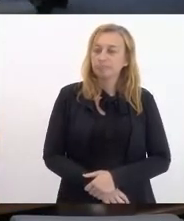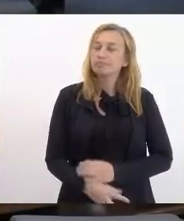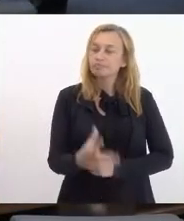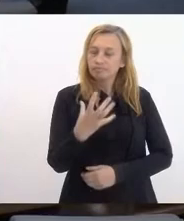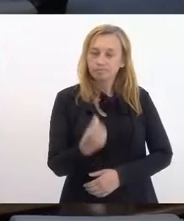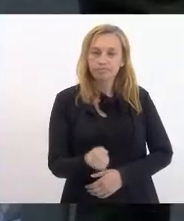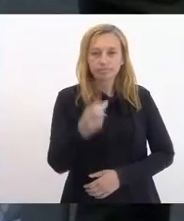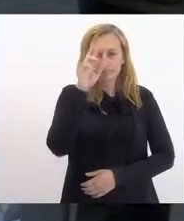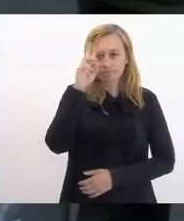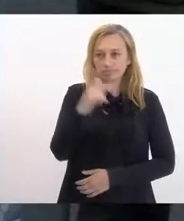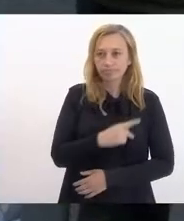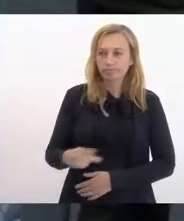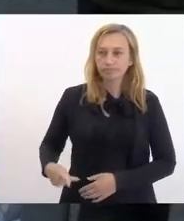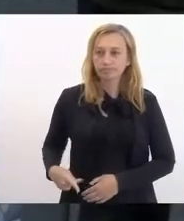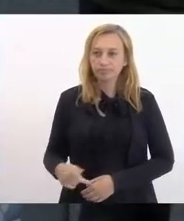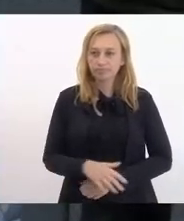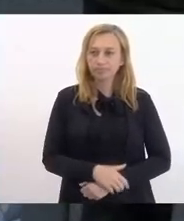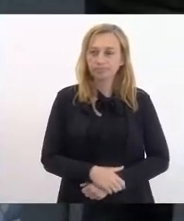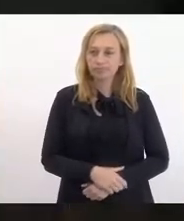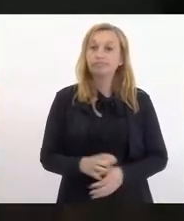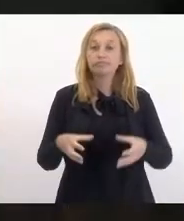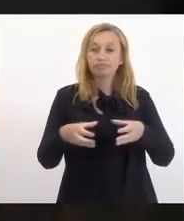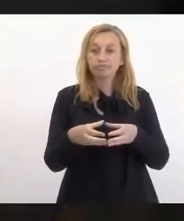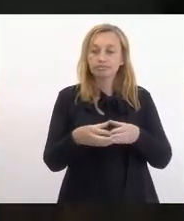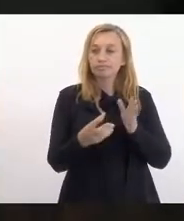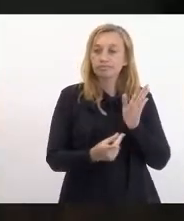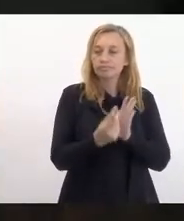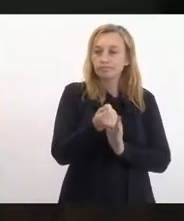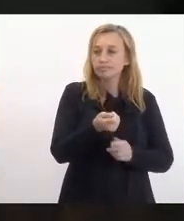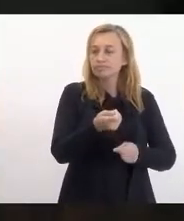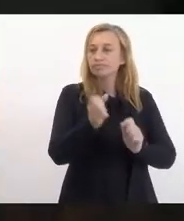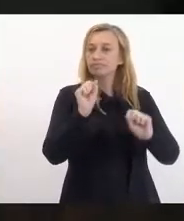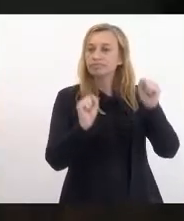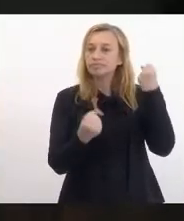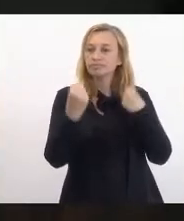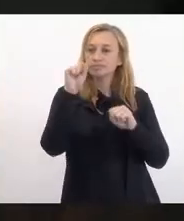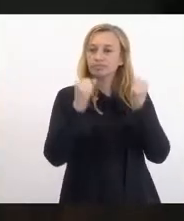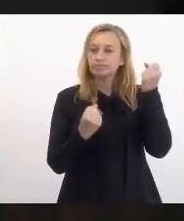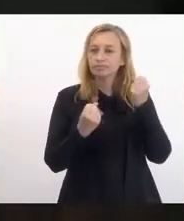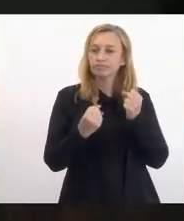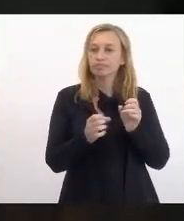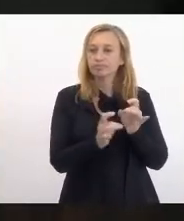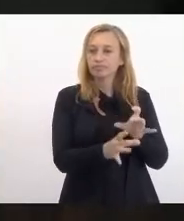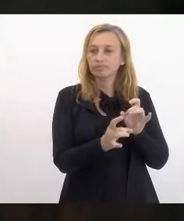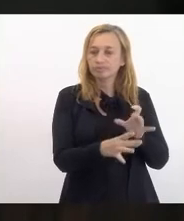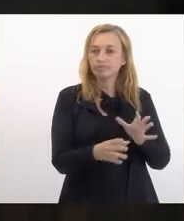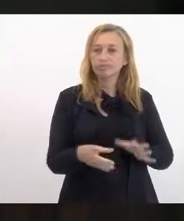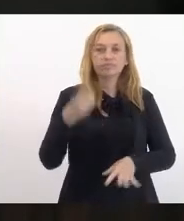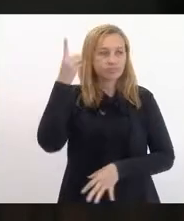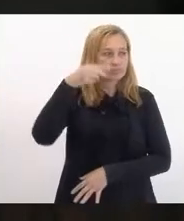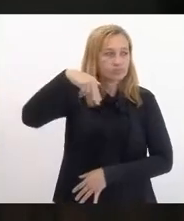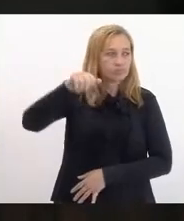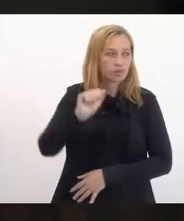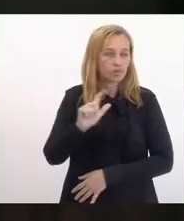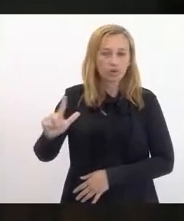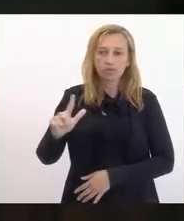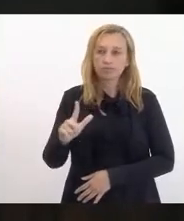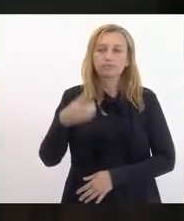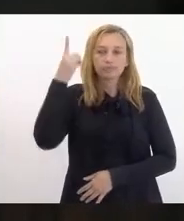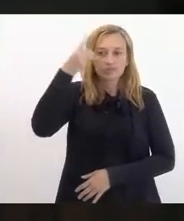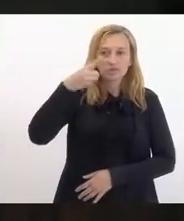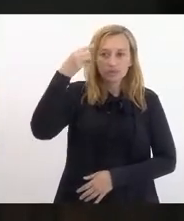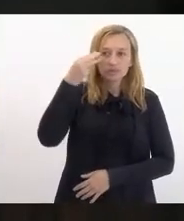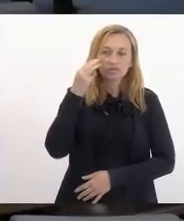Favorável, senhora presidente. Pela Comissão de Economia, Indústria e Comércio, deputado Noel de Carvalho. Deputado